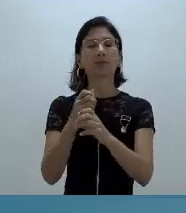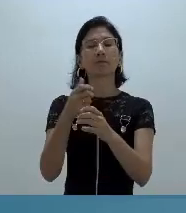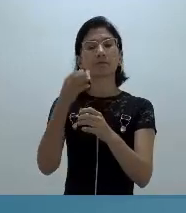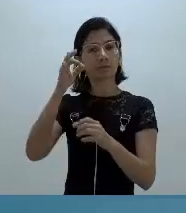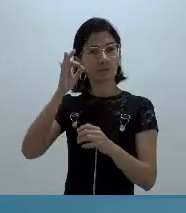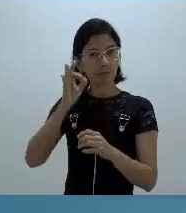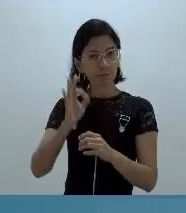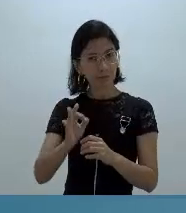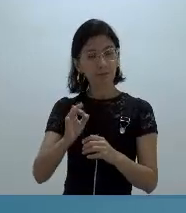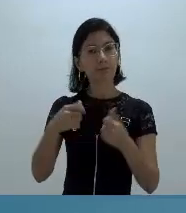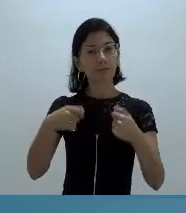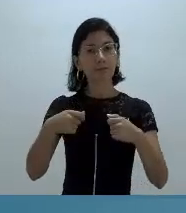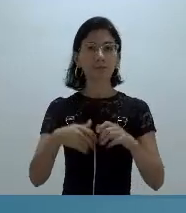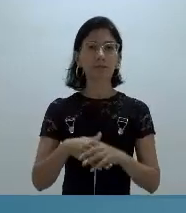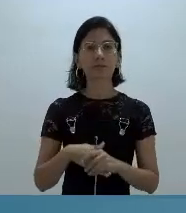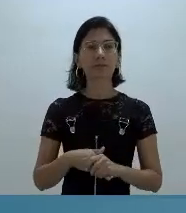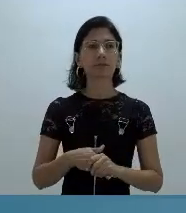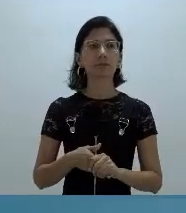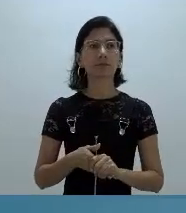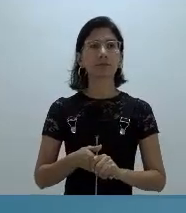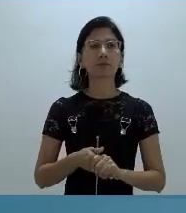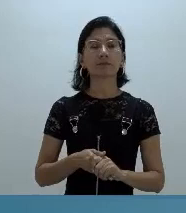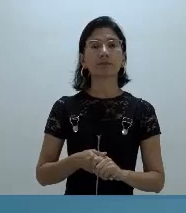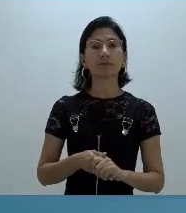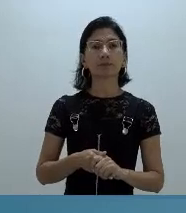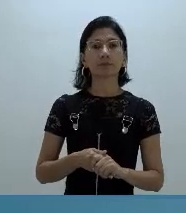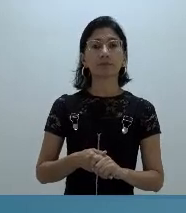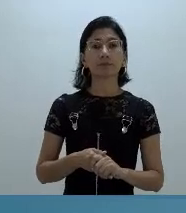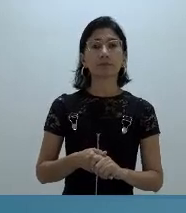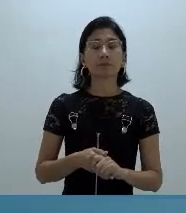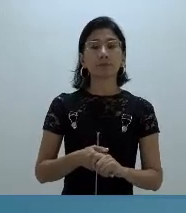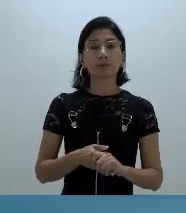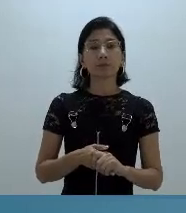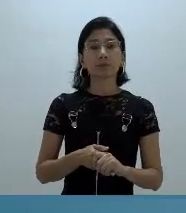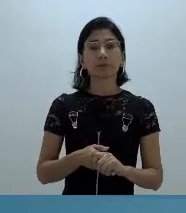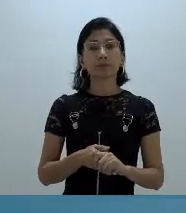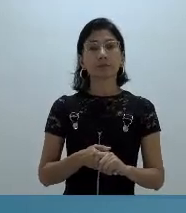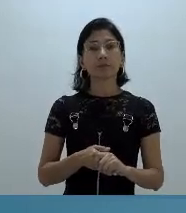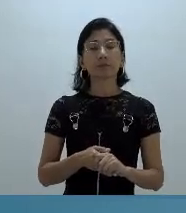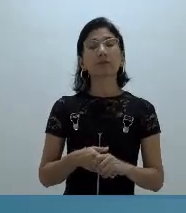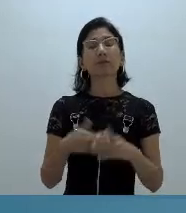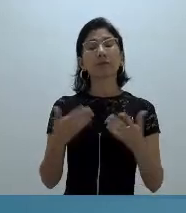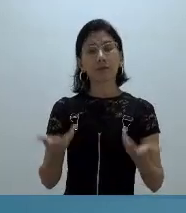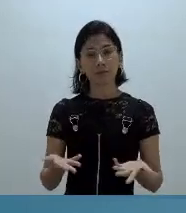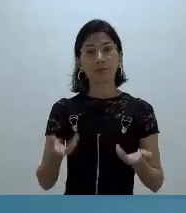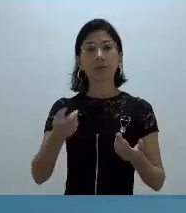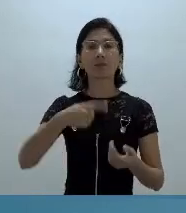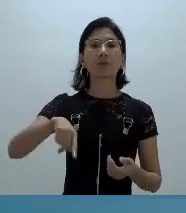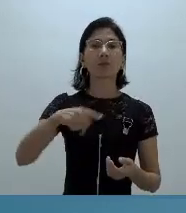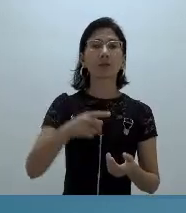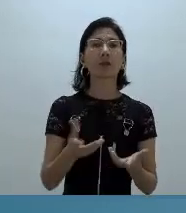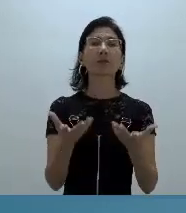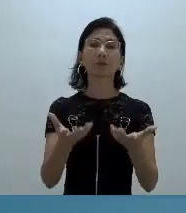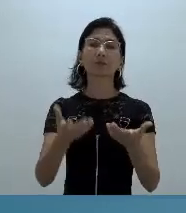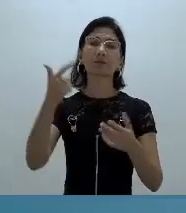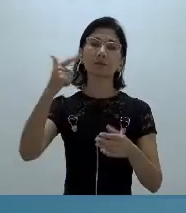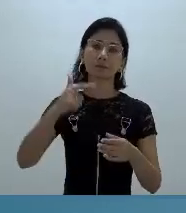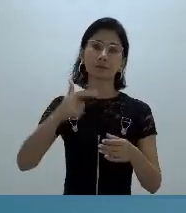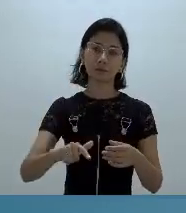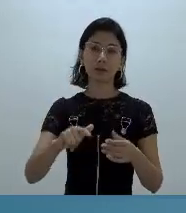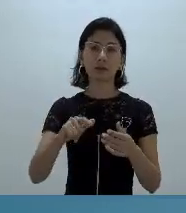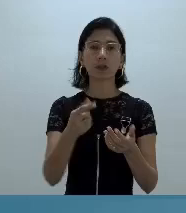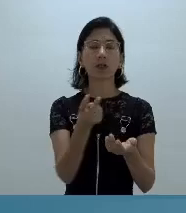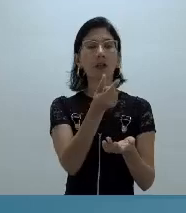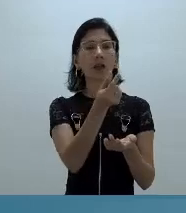em sequência, produzimos recurso especial para afastar a aplicação indevida